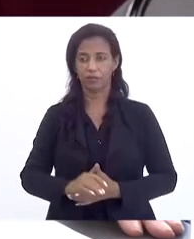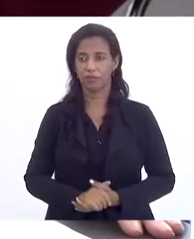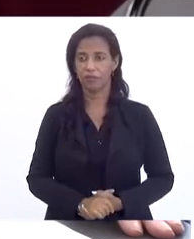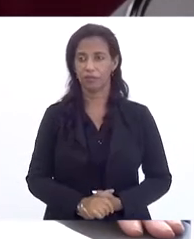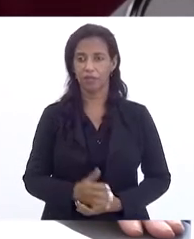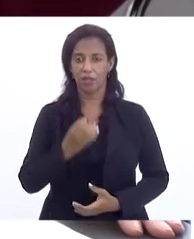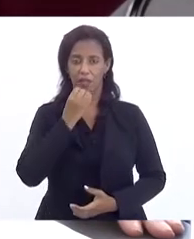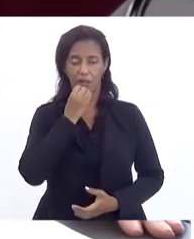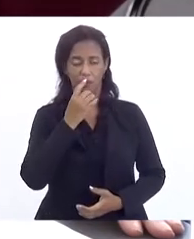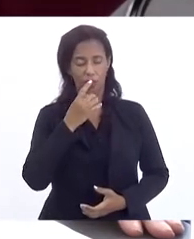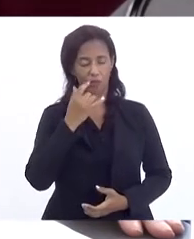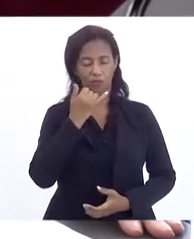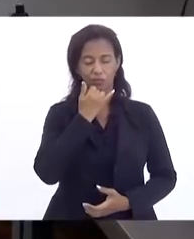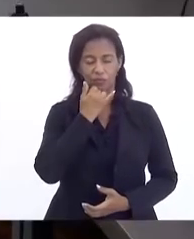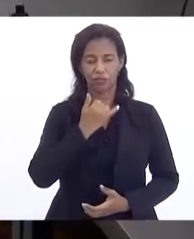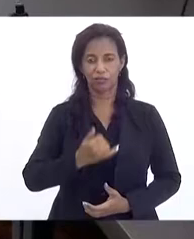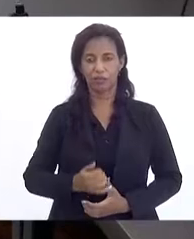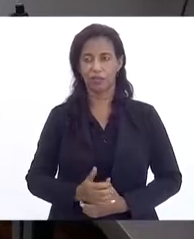bom, desculpa.